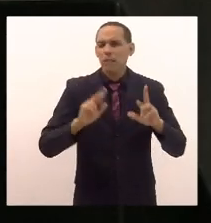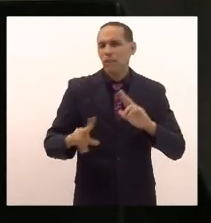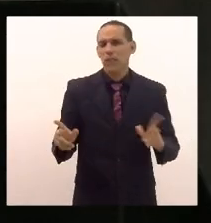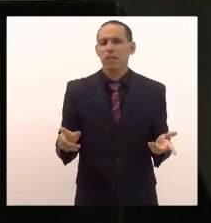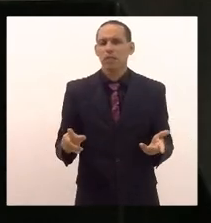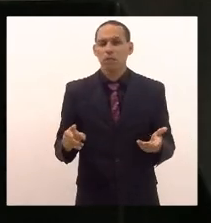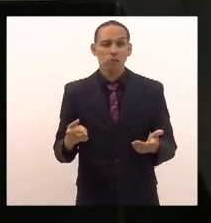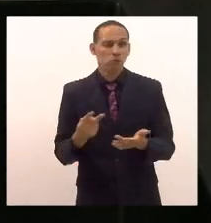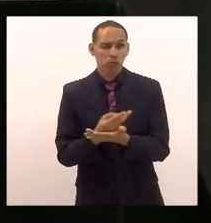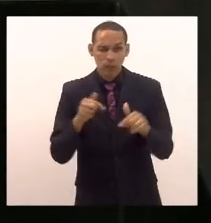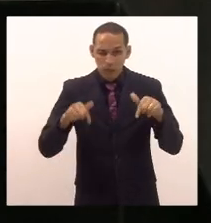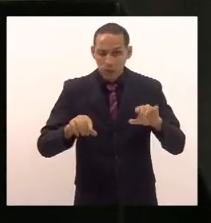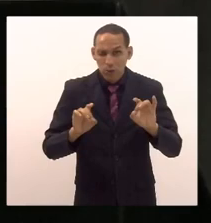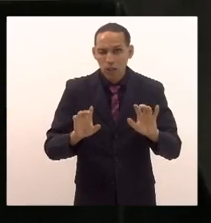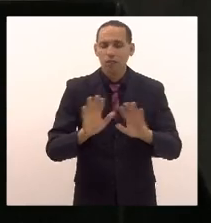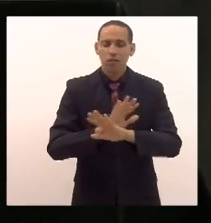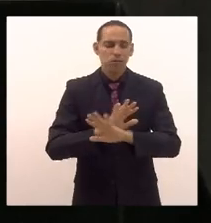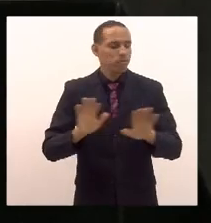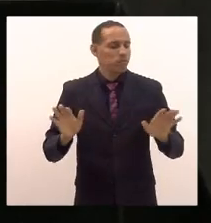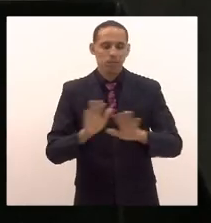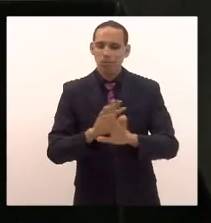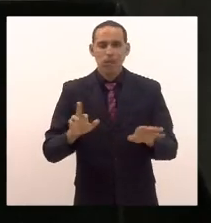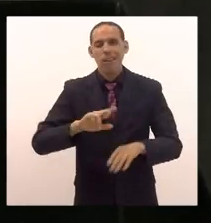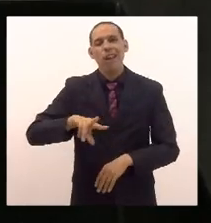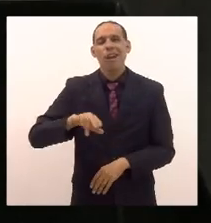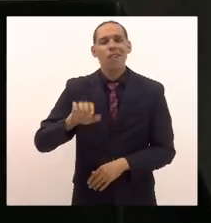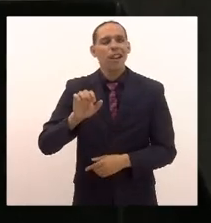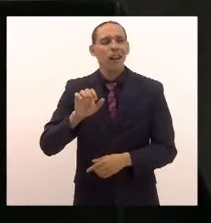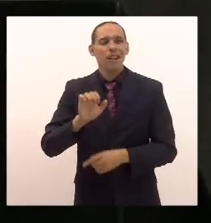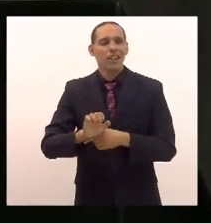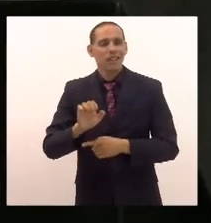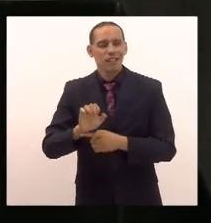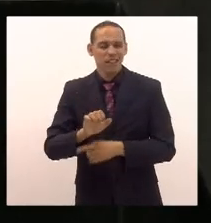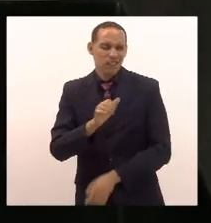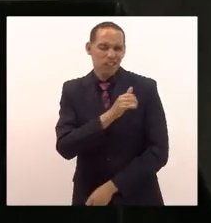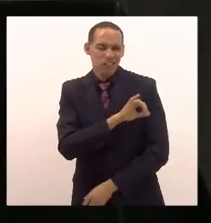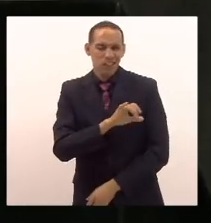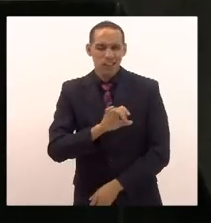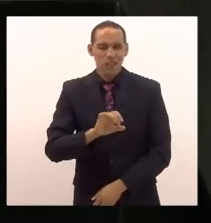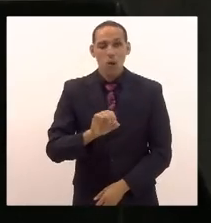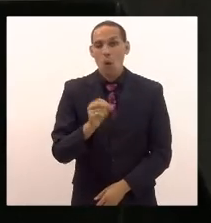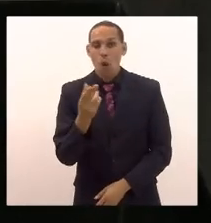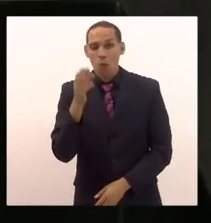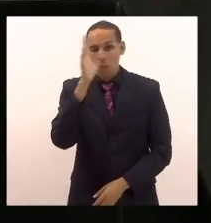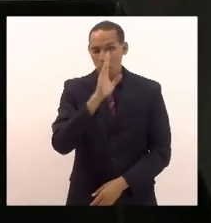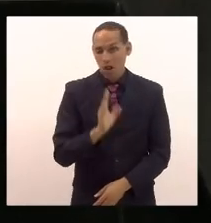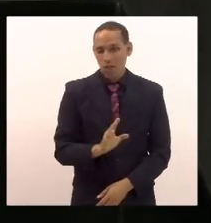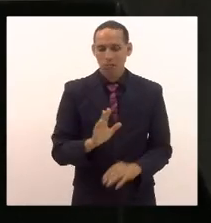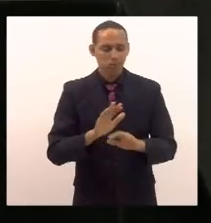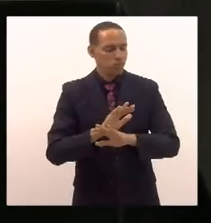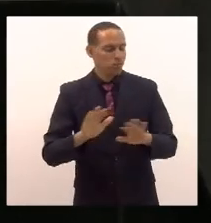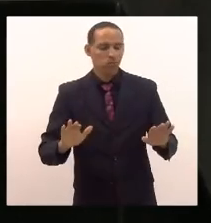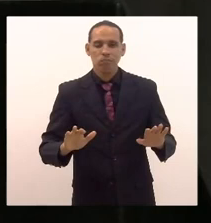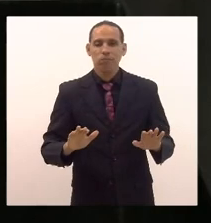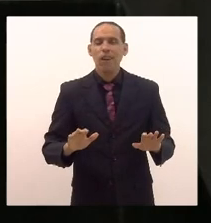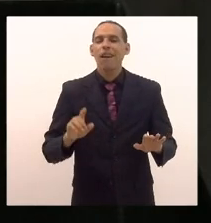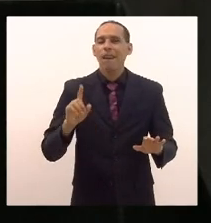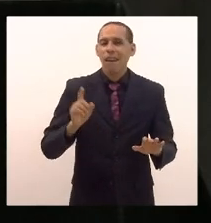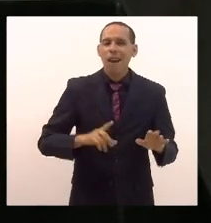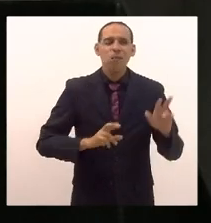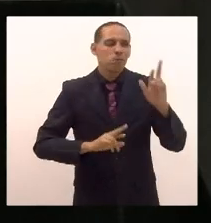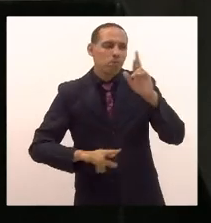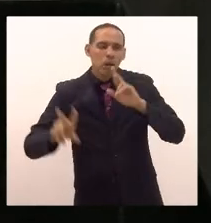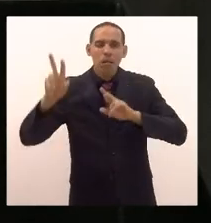não se dá apenas aqui a nível de estado do Rio a nível de Brasil o que nós temos diferentes